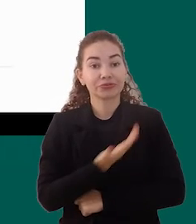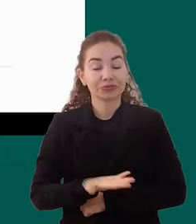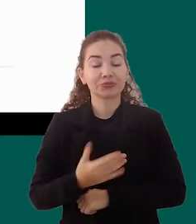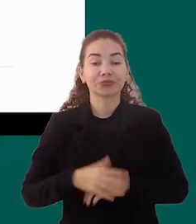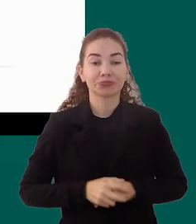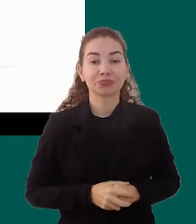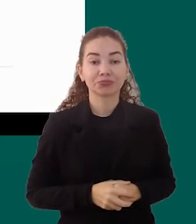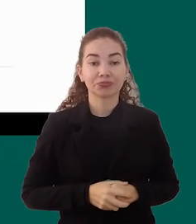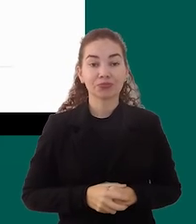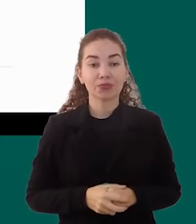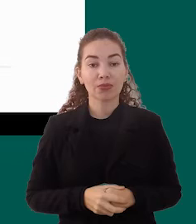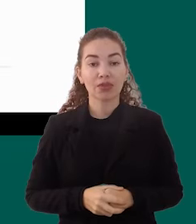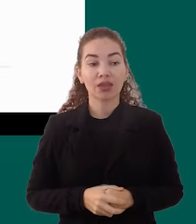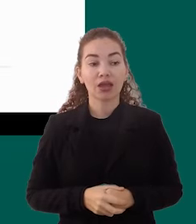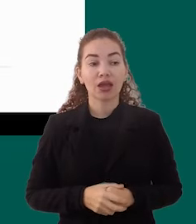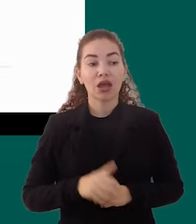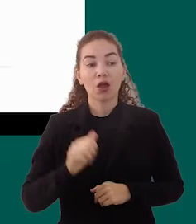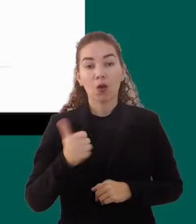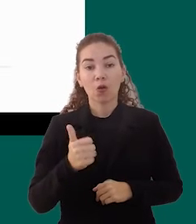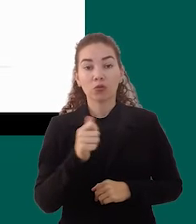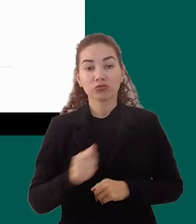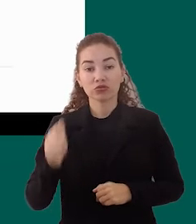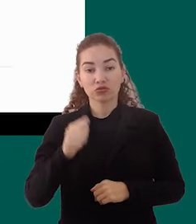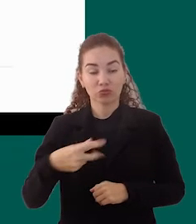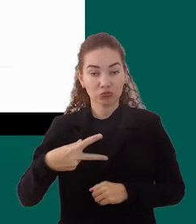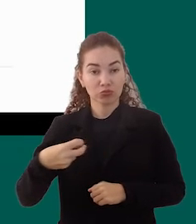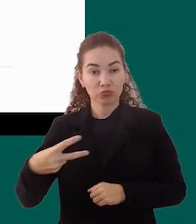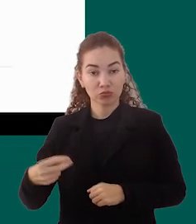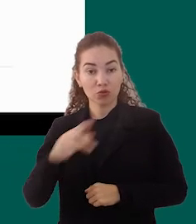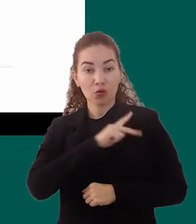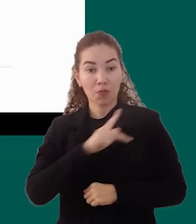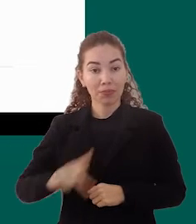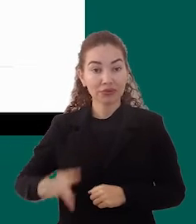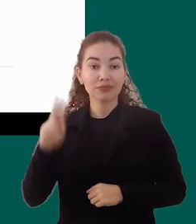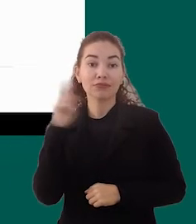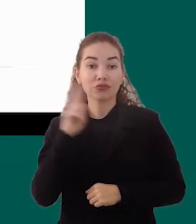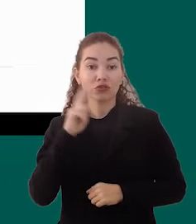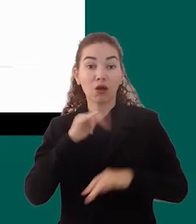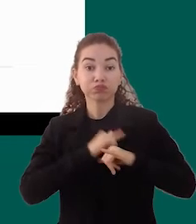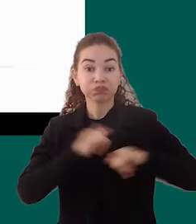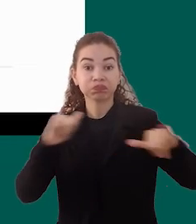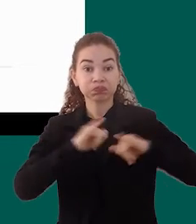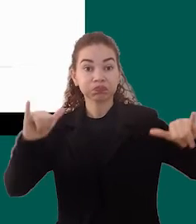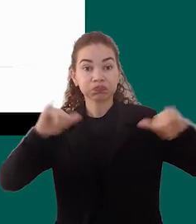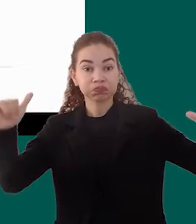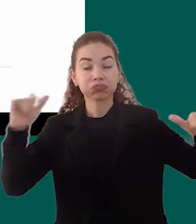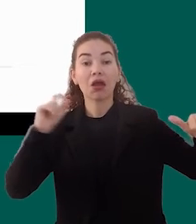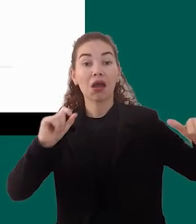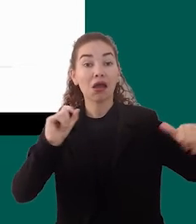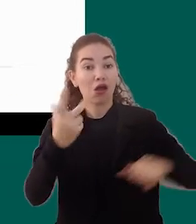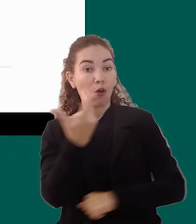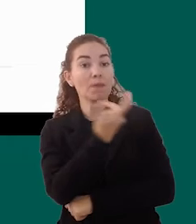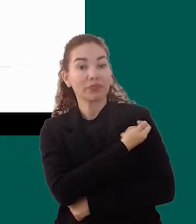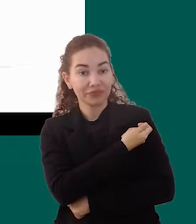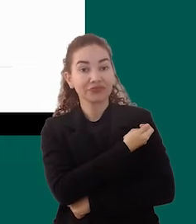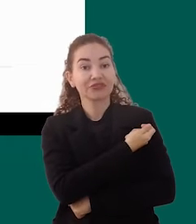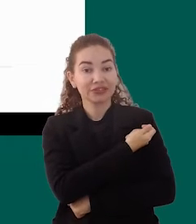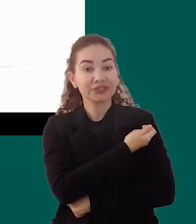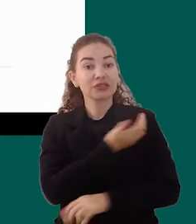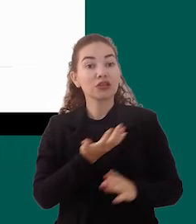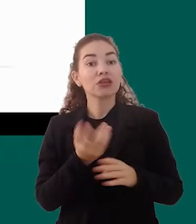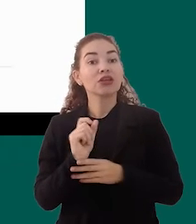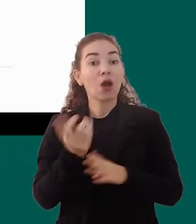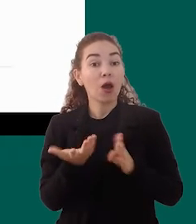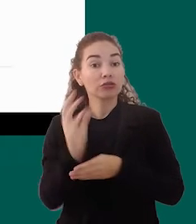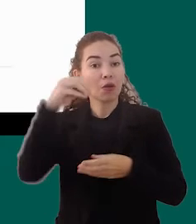vacina Moderna foi a primeira. Em 11 de agosto de 2020, o presidente Putin anuncia, né, uma vacina como autorizada